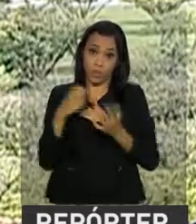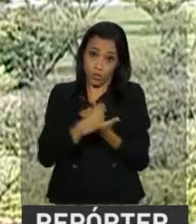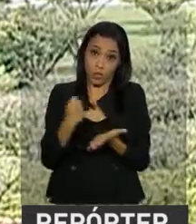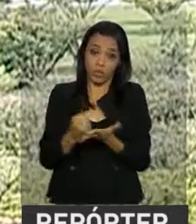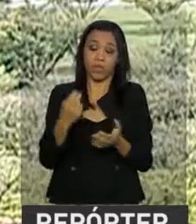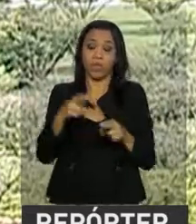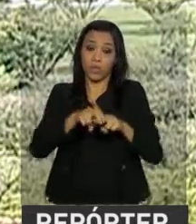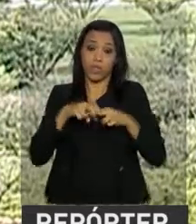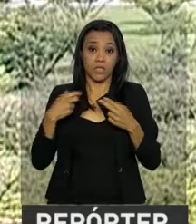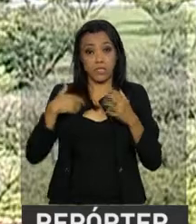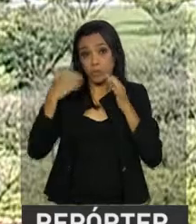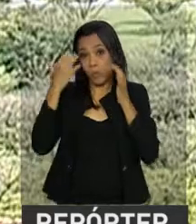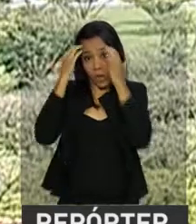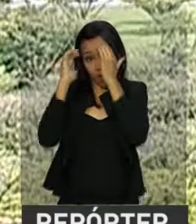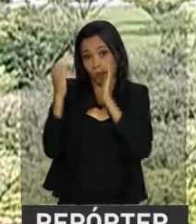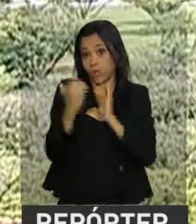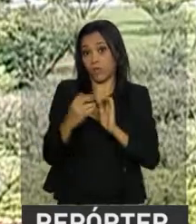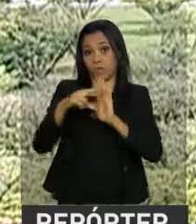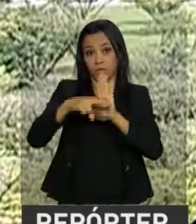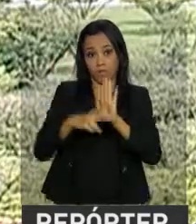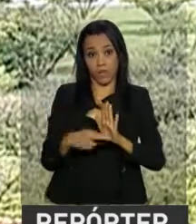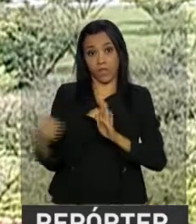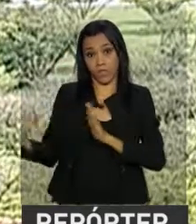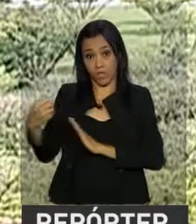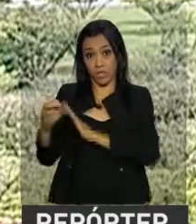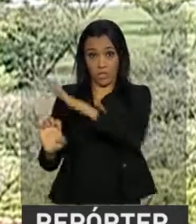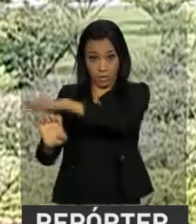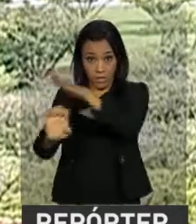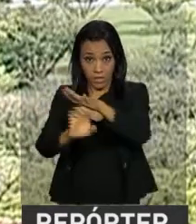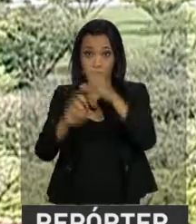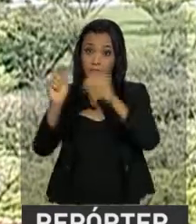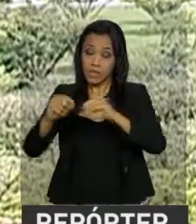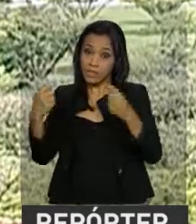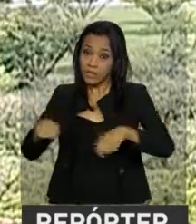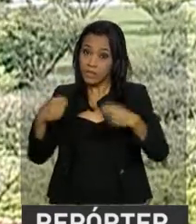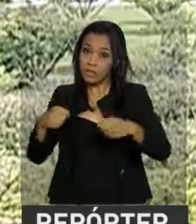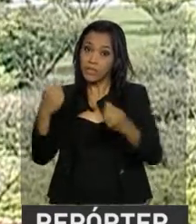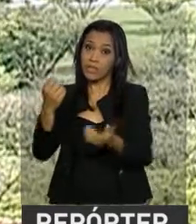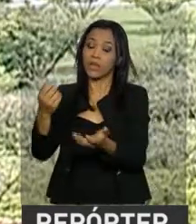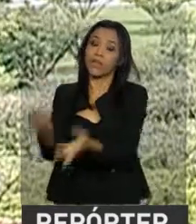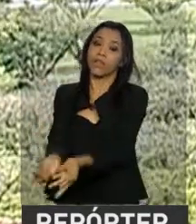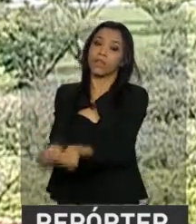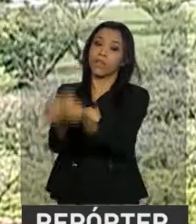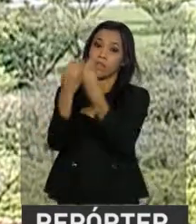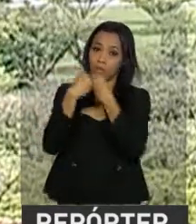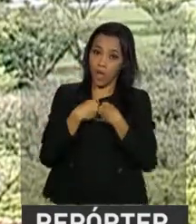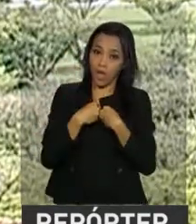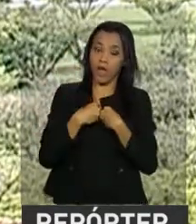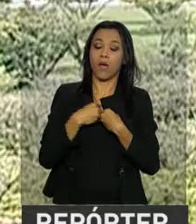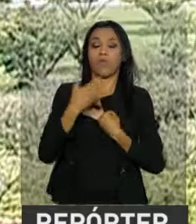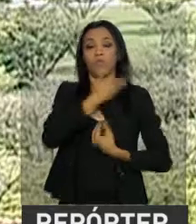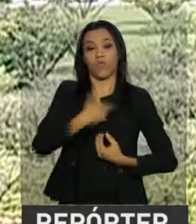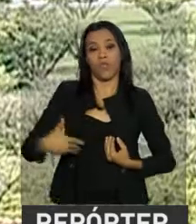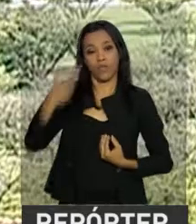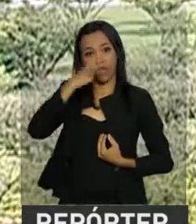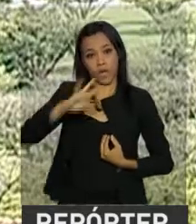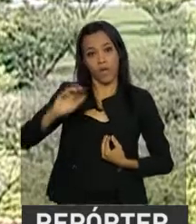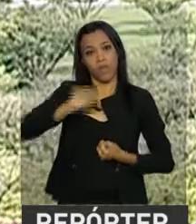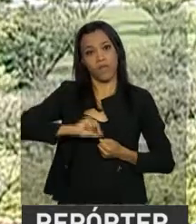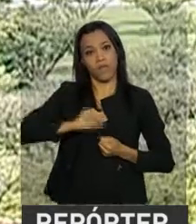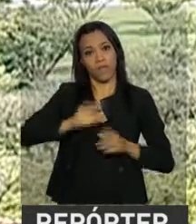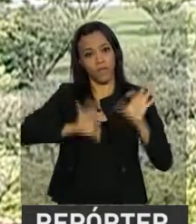conseguirem cumprir seus contratos, eles devem devolvê-los à União para que ela faça uma nova licitação.